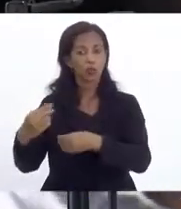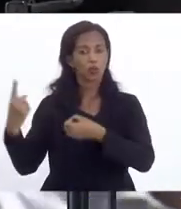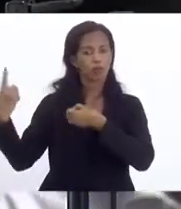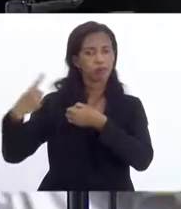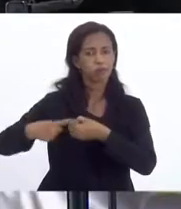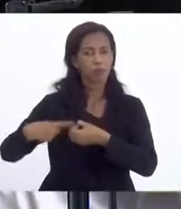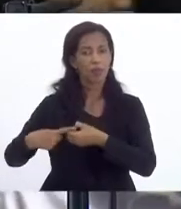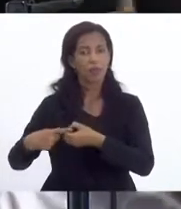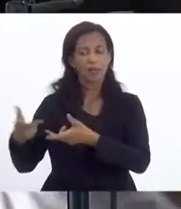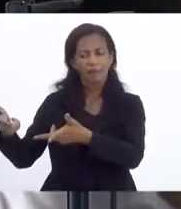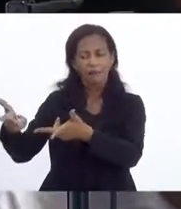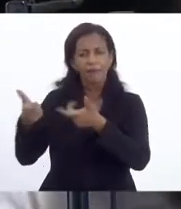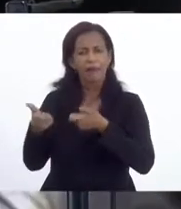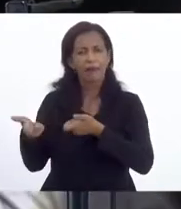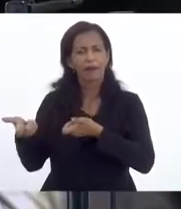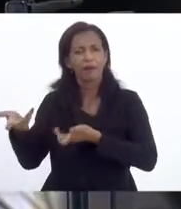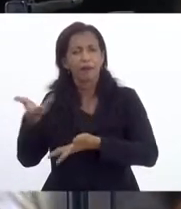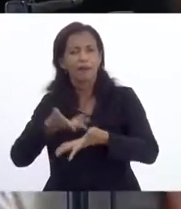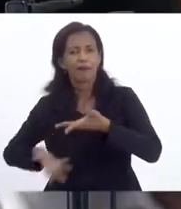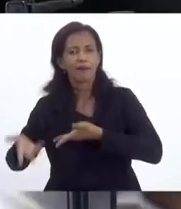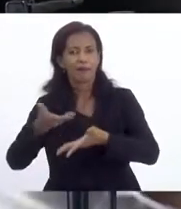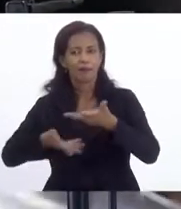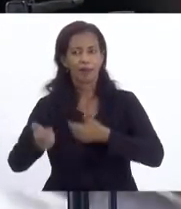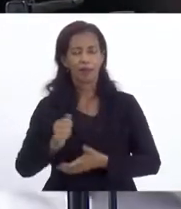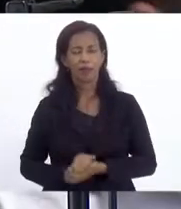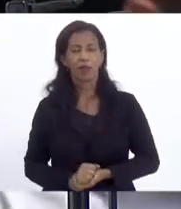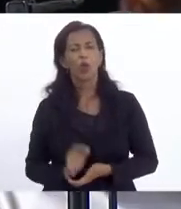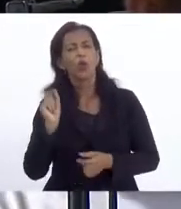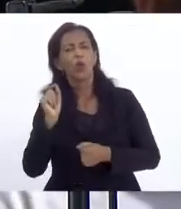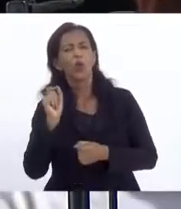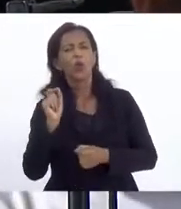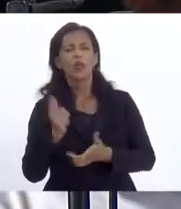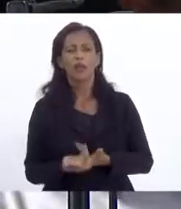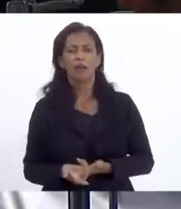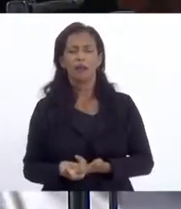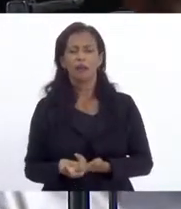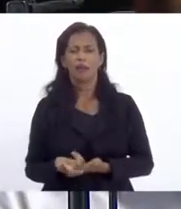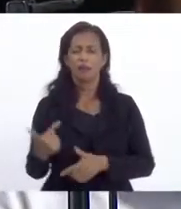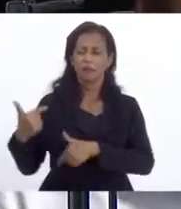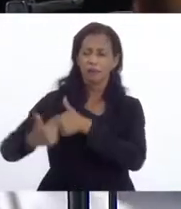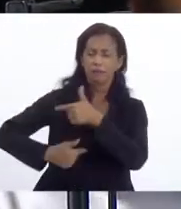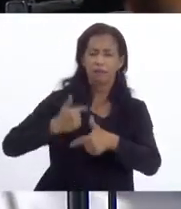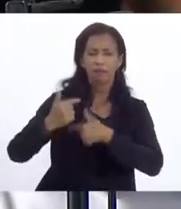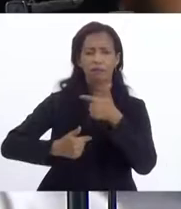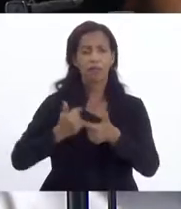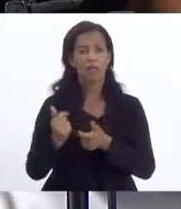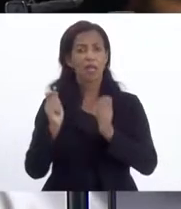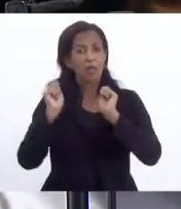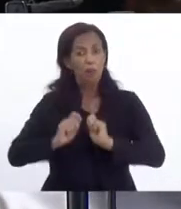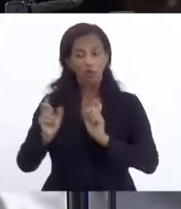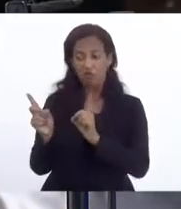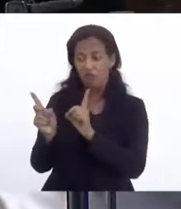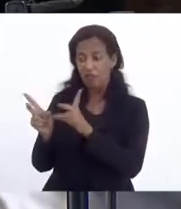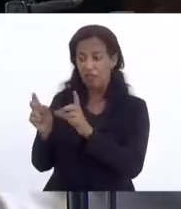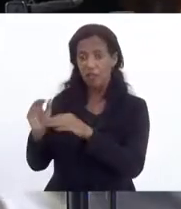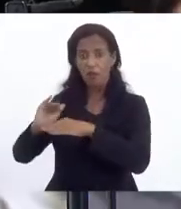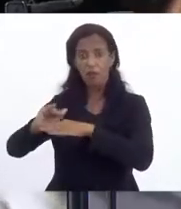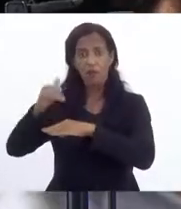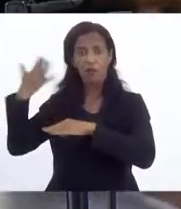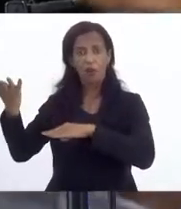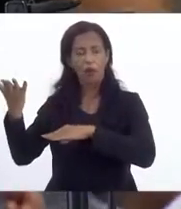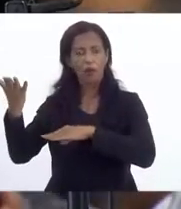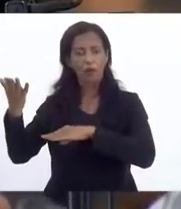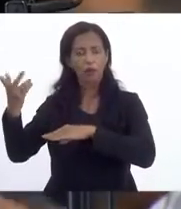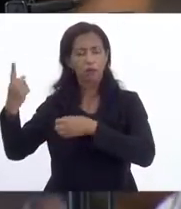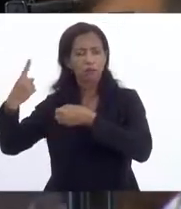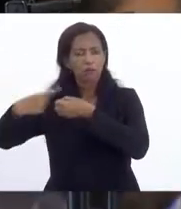atrair atividades indutoras. O que são atividades indutoras? São aquelas que podem vender para fora do Estado, para fora